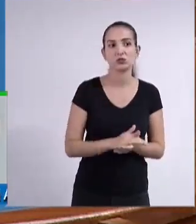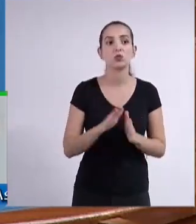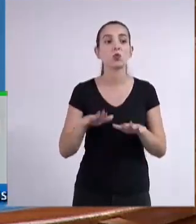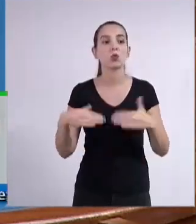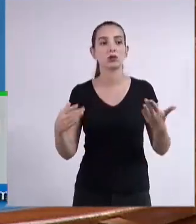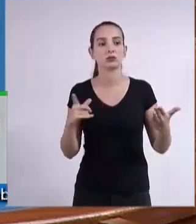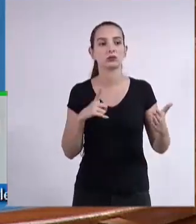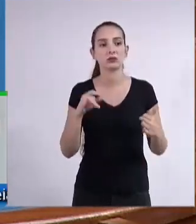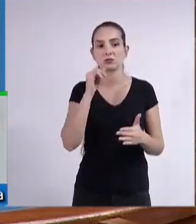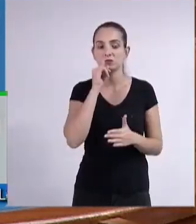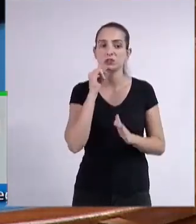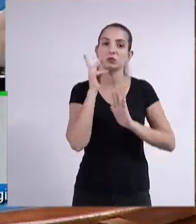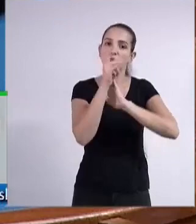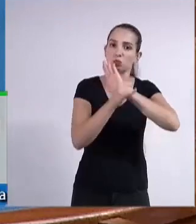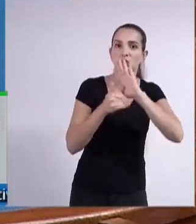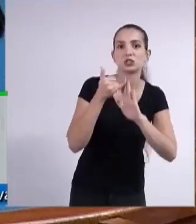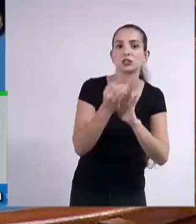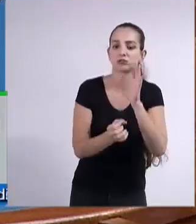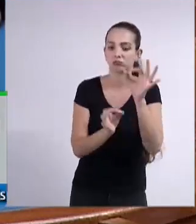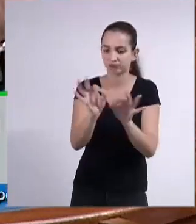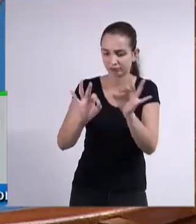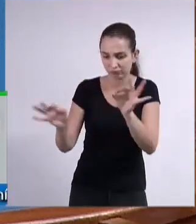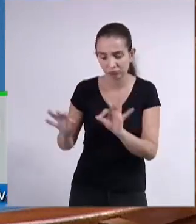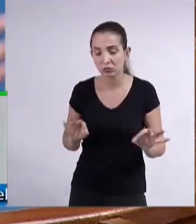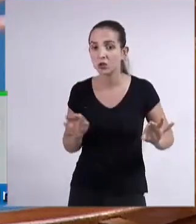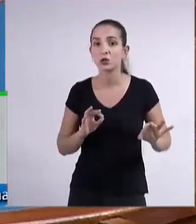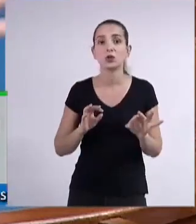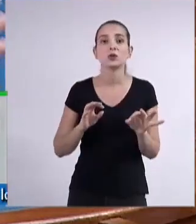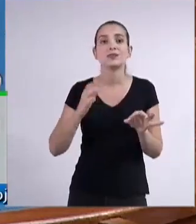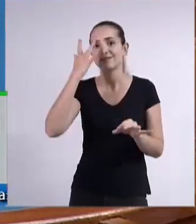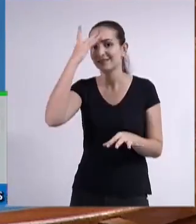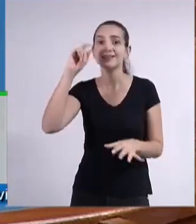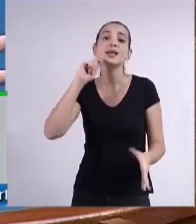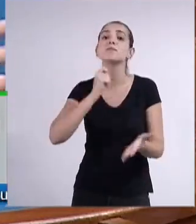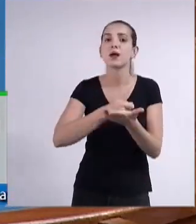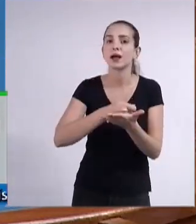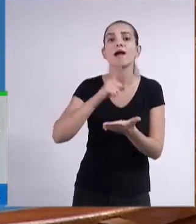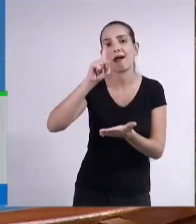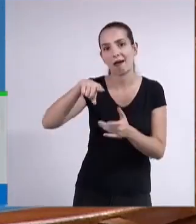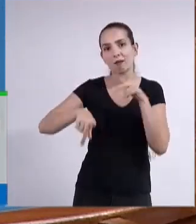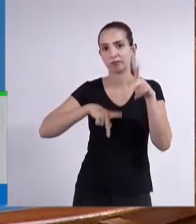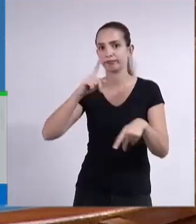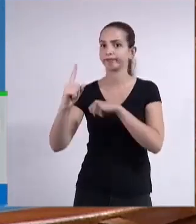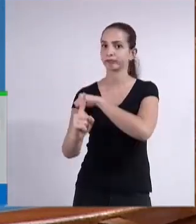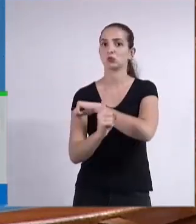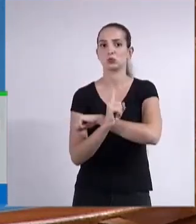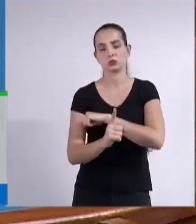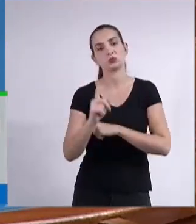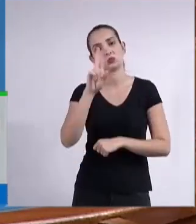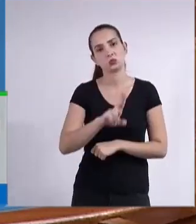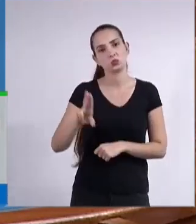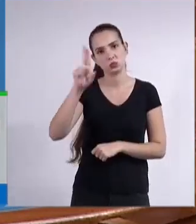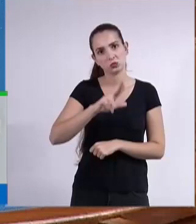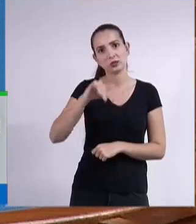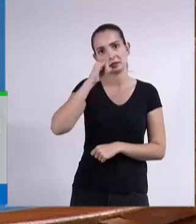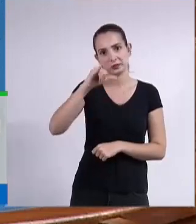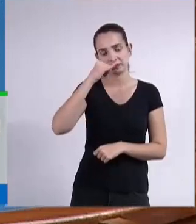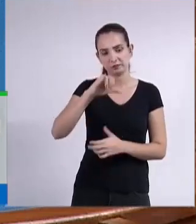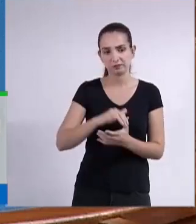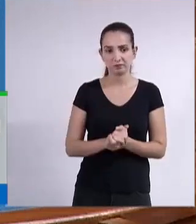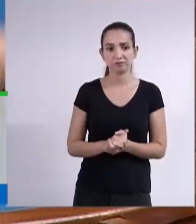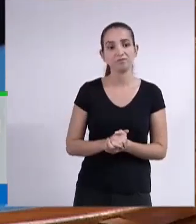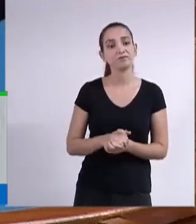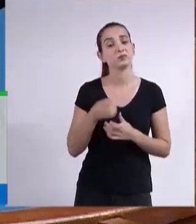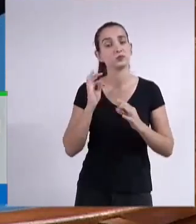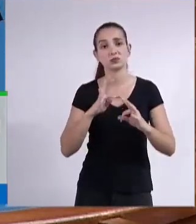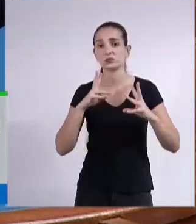um programa, por exemplo, como Luz no Campo, quem paga tudo isso são os consumidores. Tudo isso é levado em consideração na